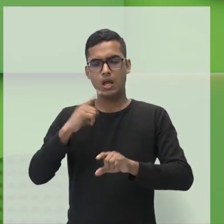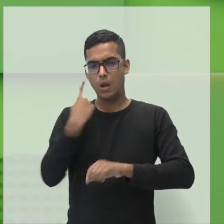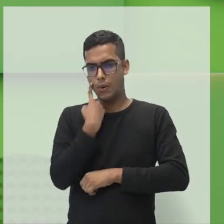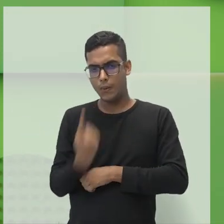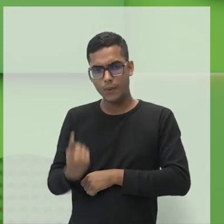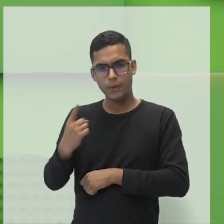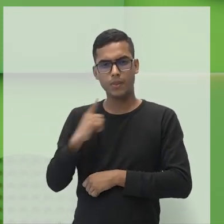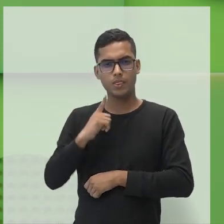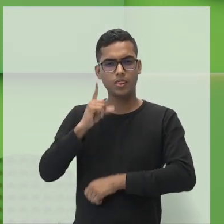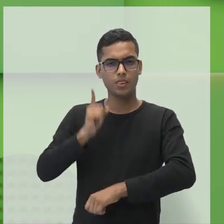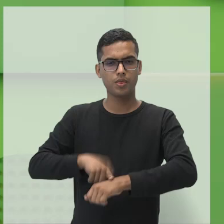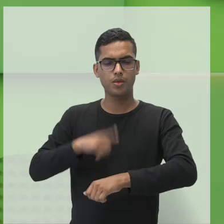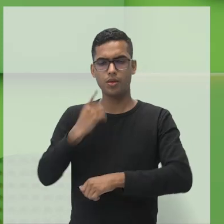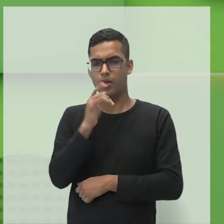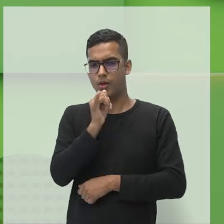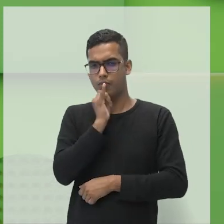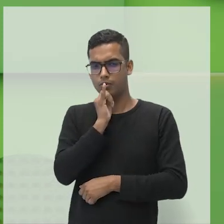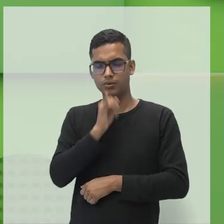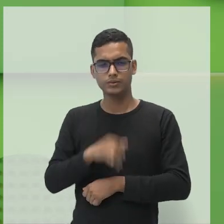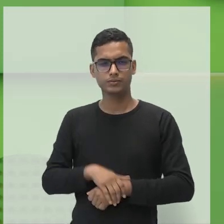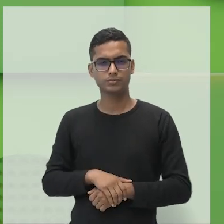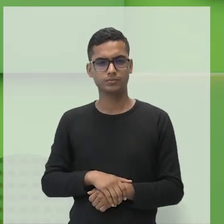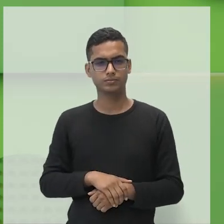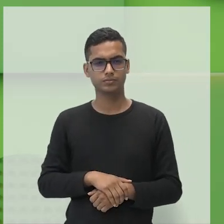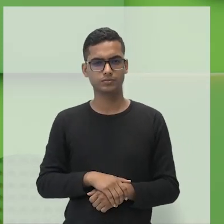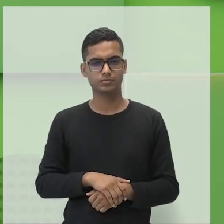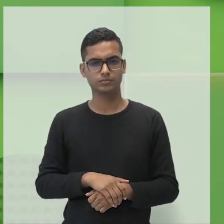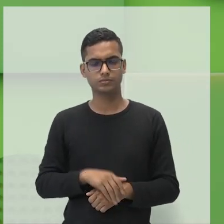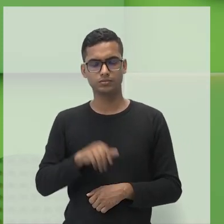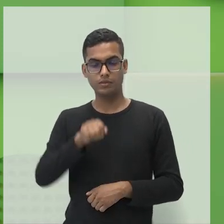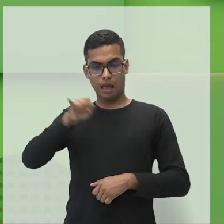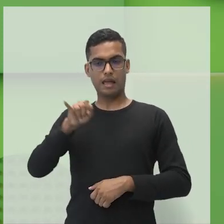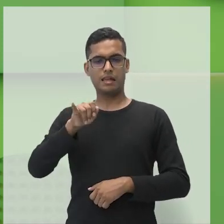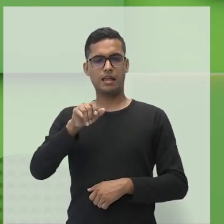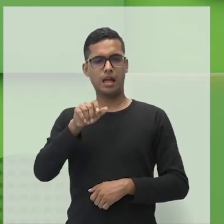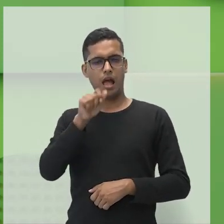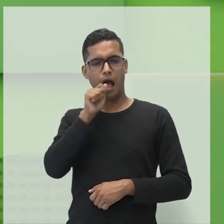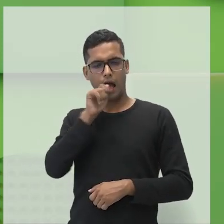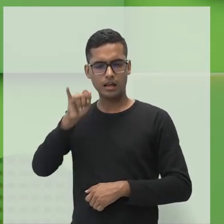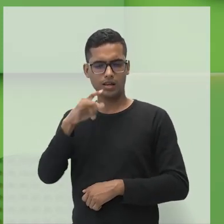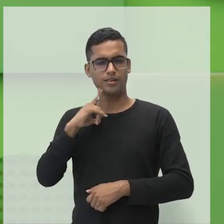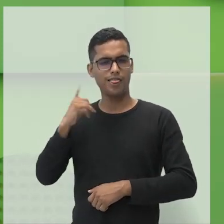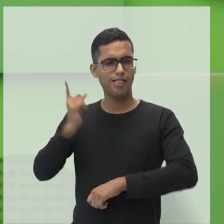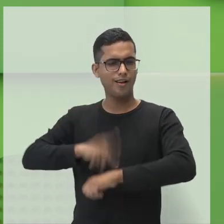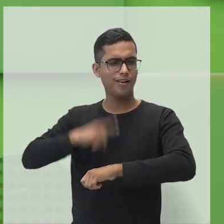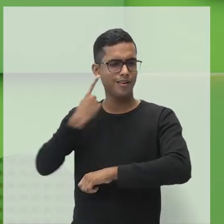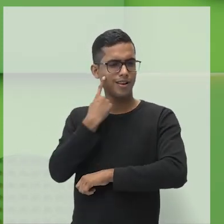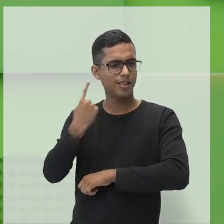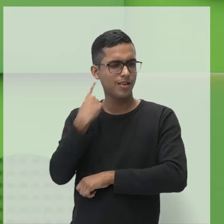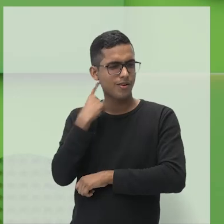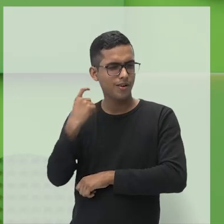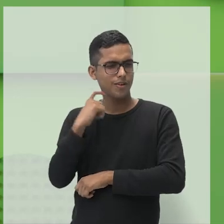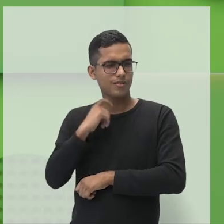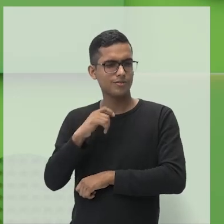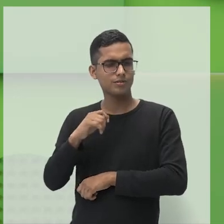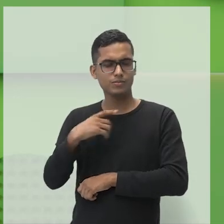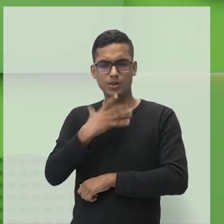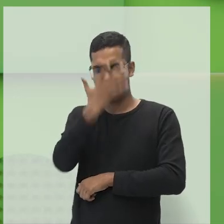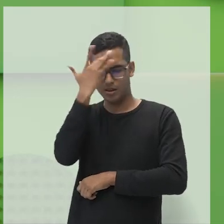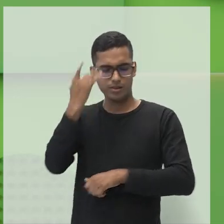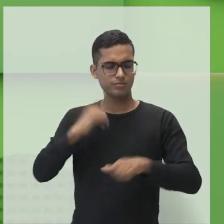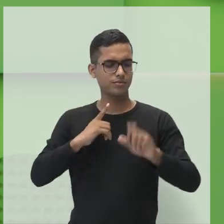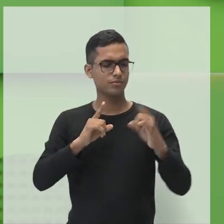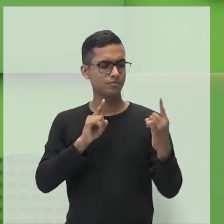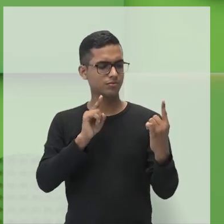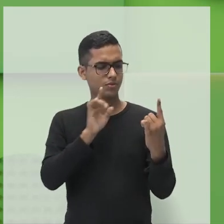dar aquele grito assim de reflexo que você faz, né, um ai, ai. Isso aí tudo faz parte desta resposta